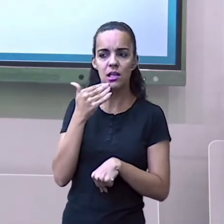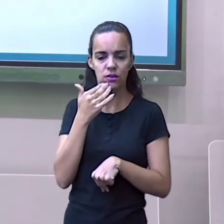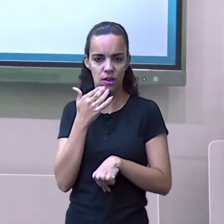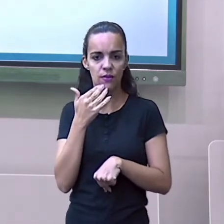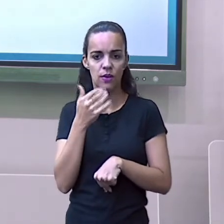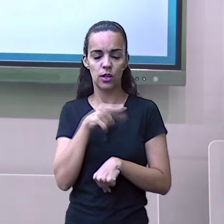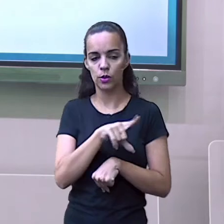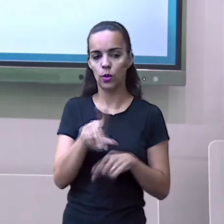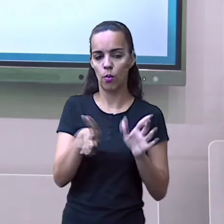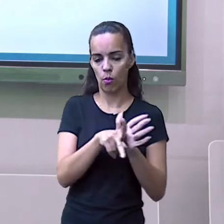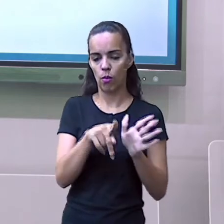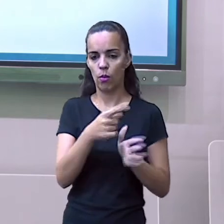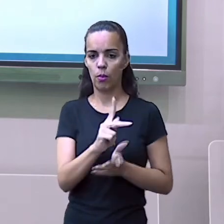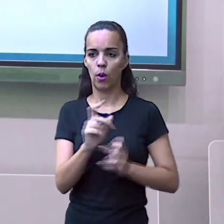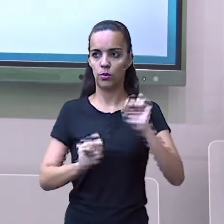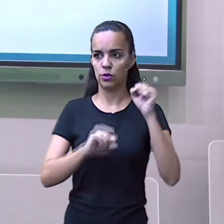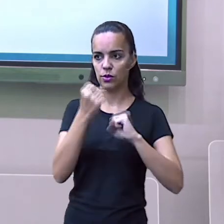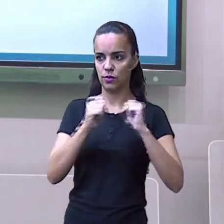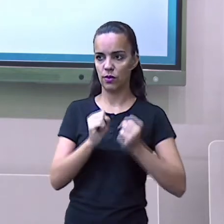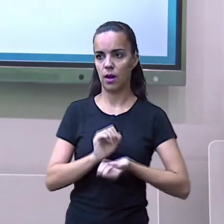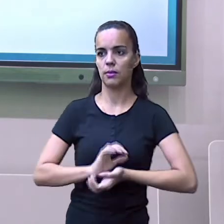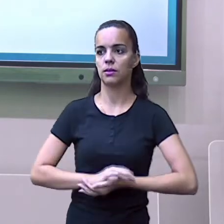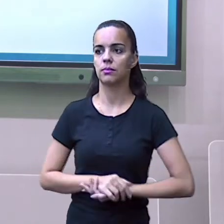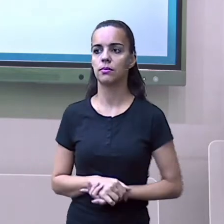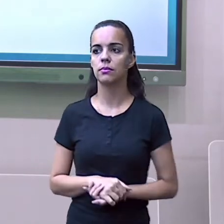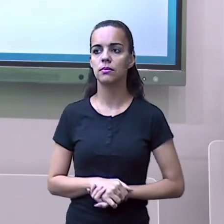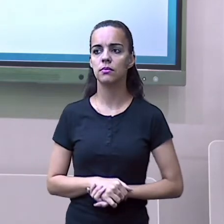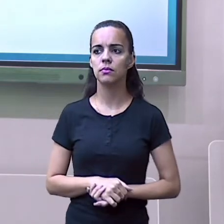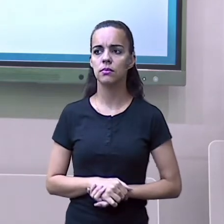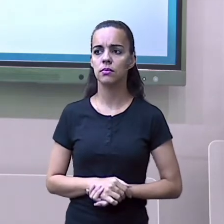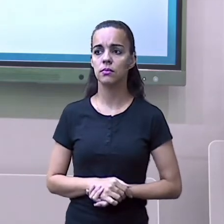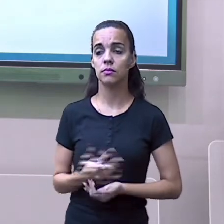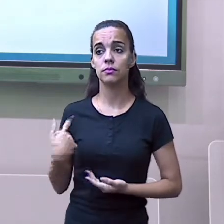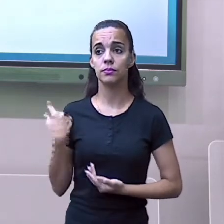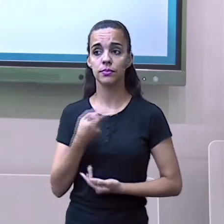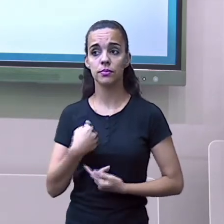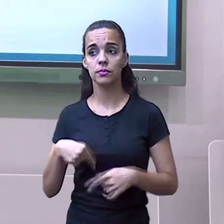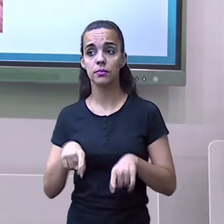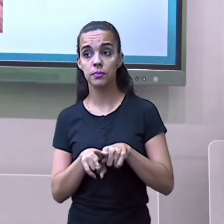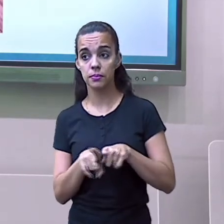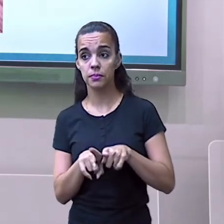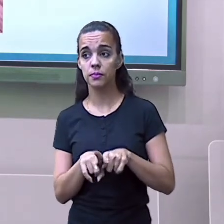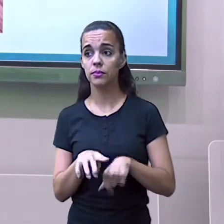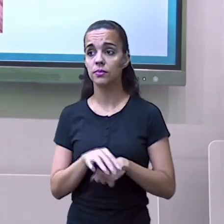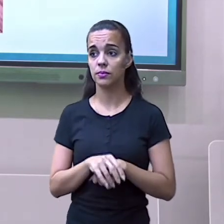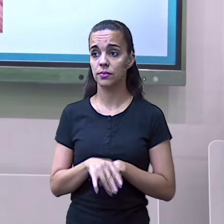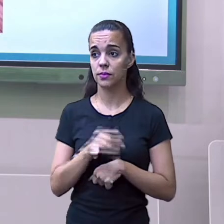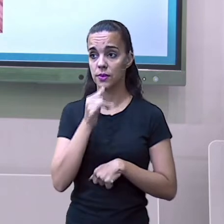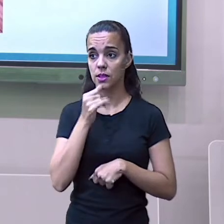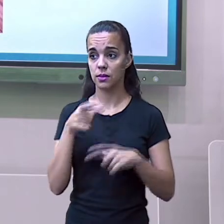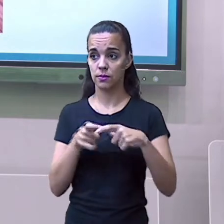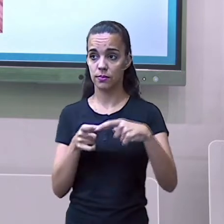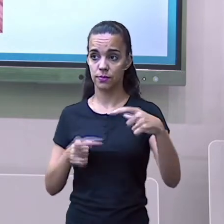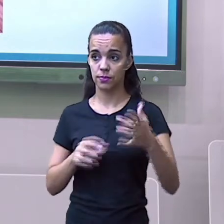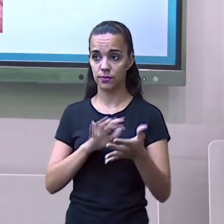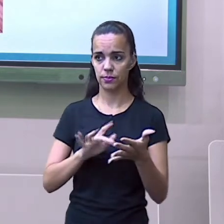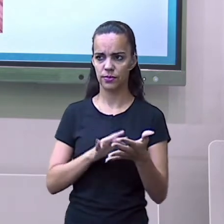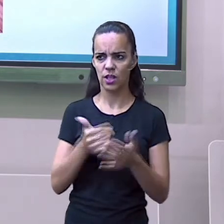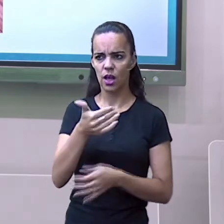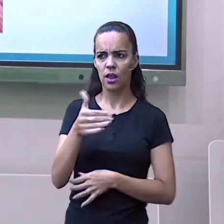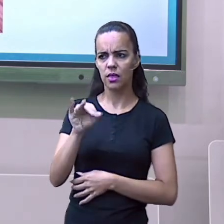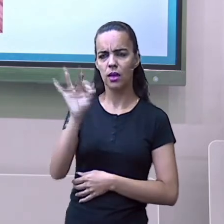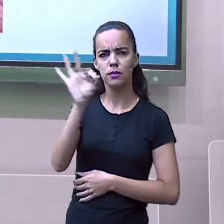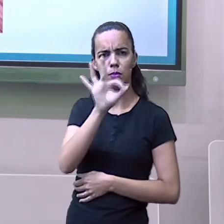oculto daquele determinado produto. Nós temos também a taxa de serviço de